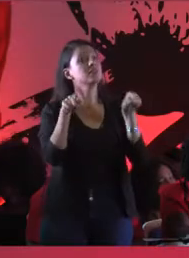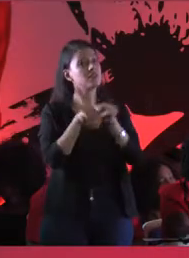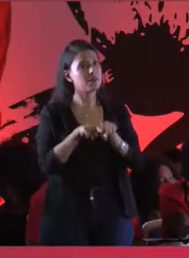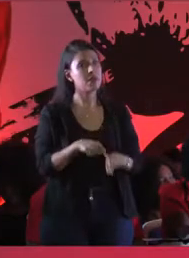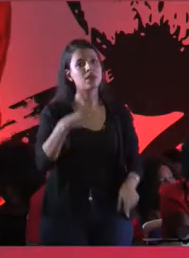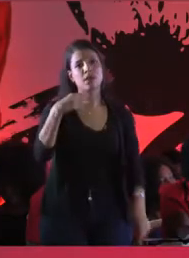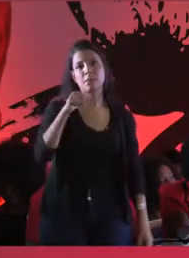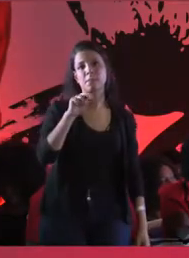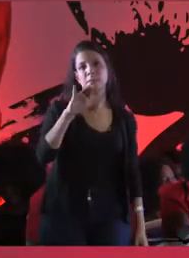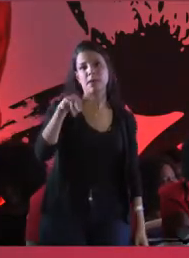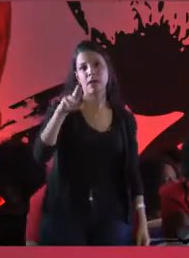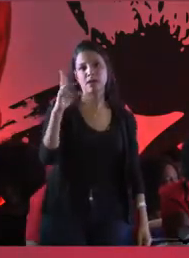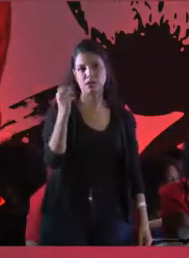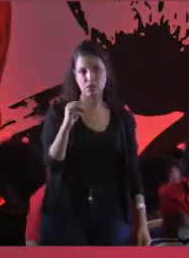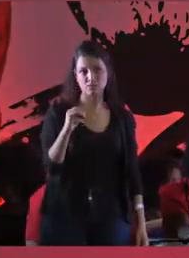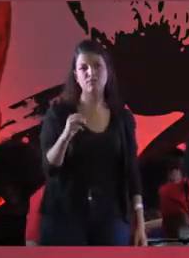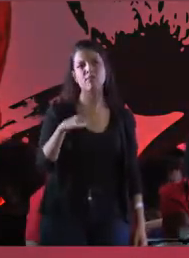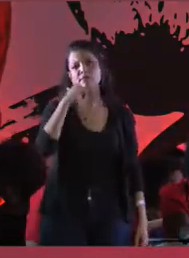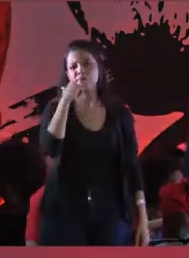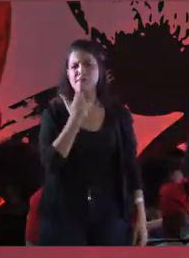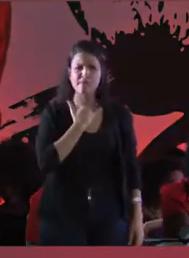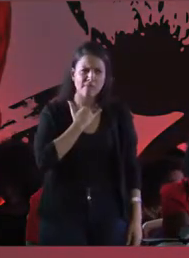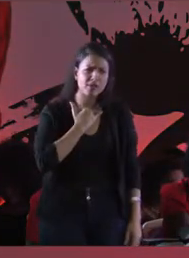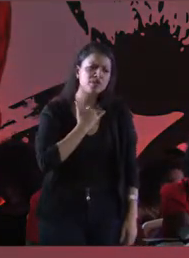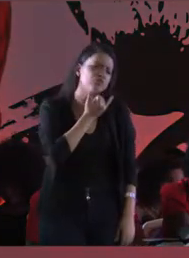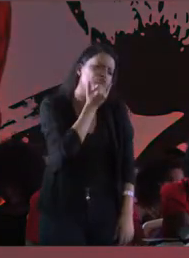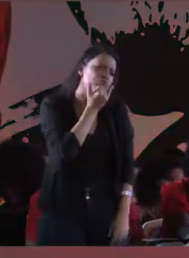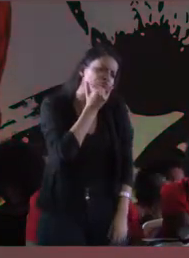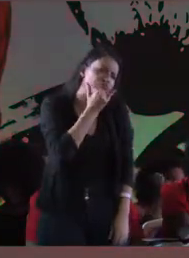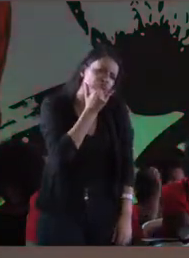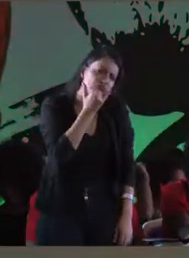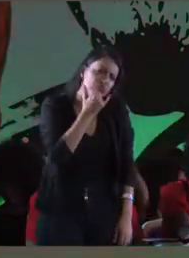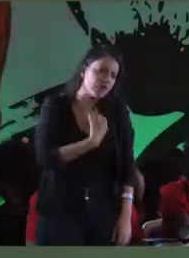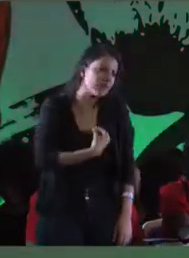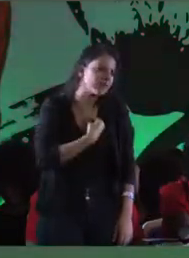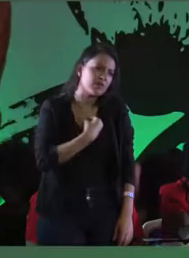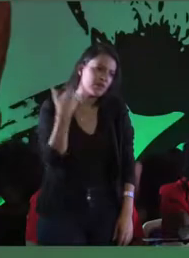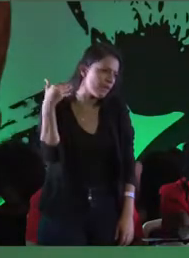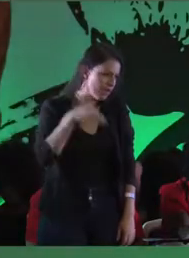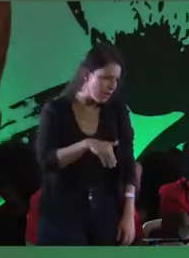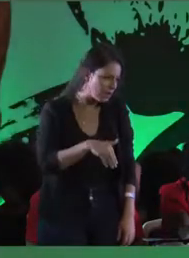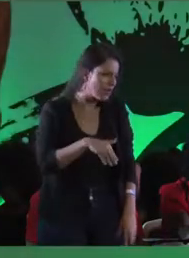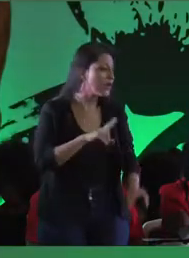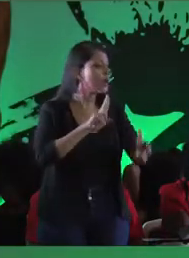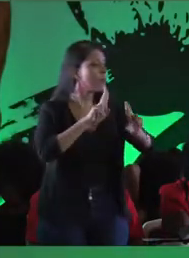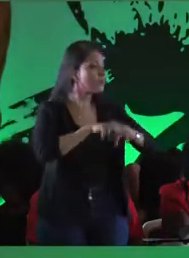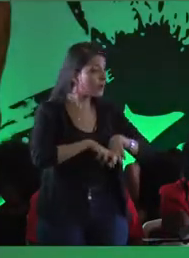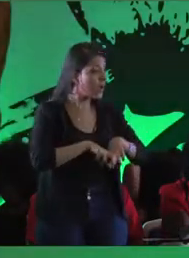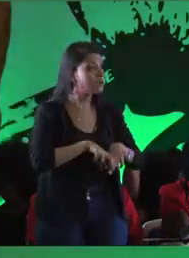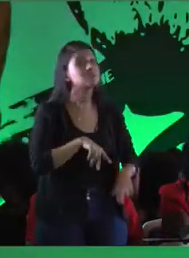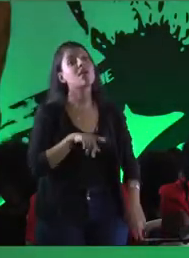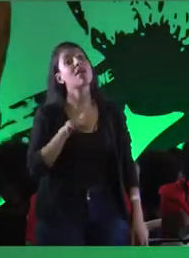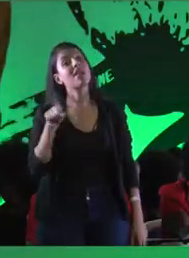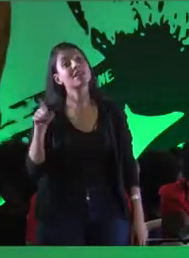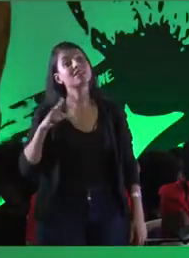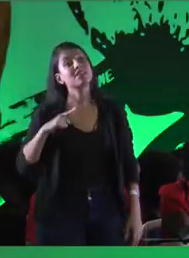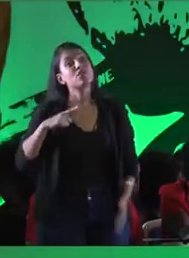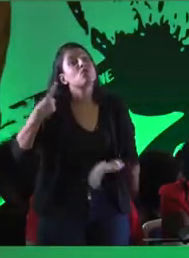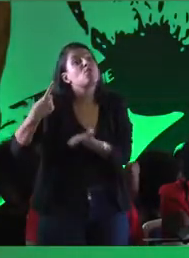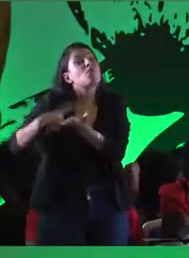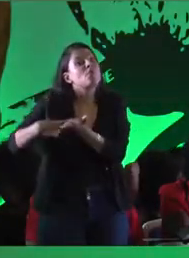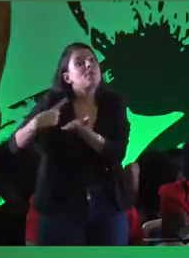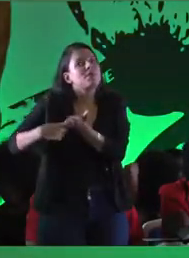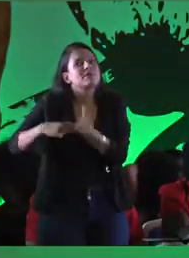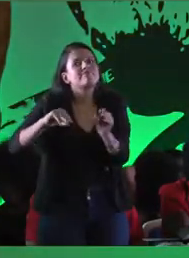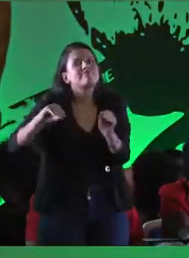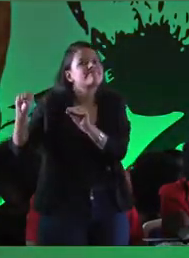companheiro Marinho, que me ligou, pediu desculpas por não estar aqui, presidente, porque ele estava com um compromisso que não foi possível